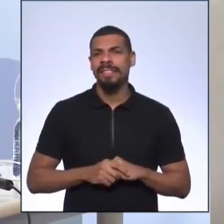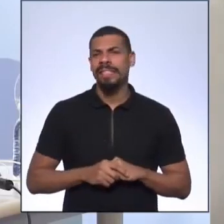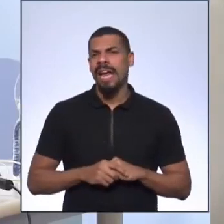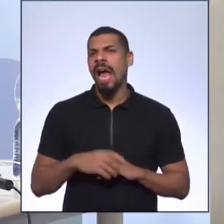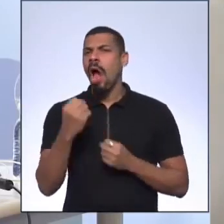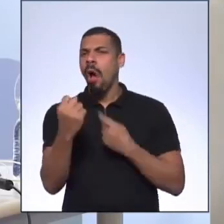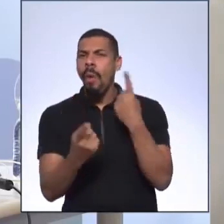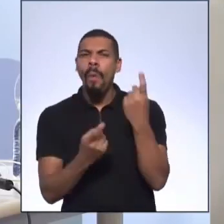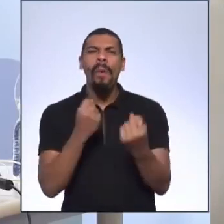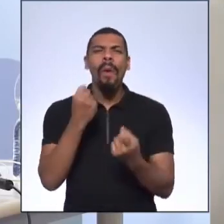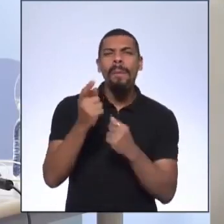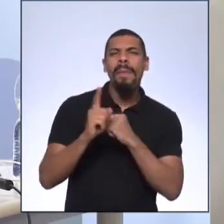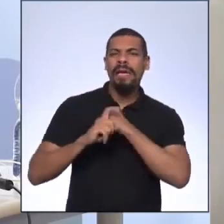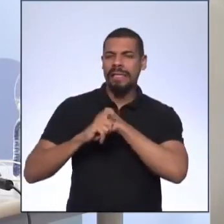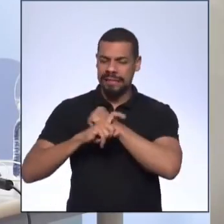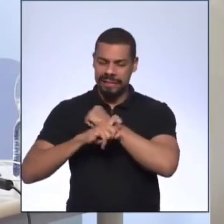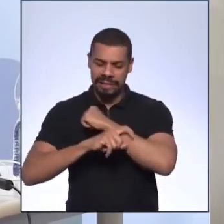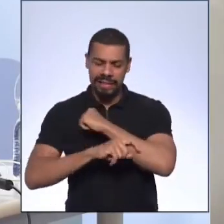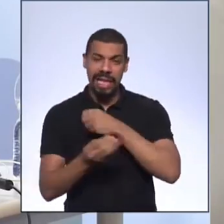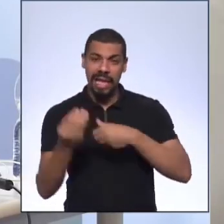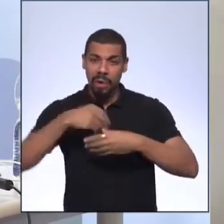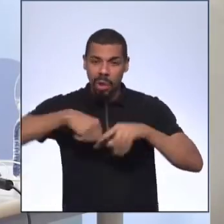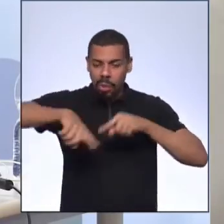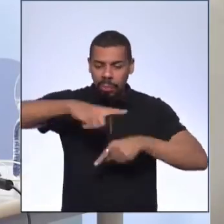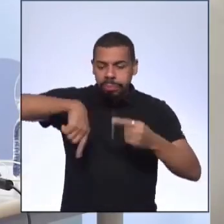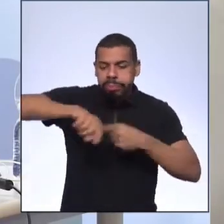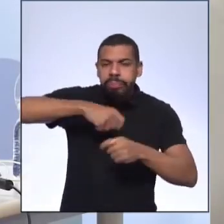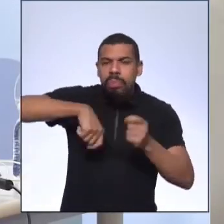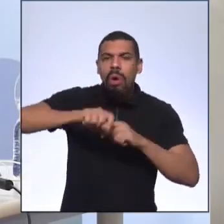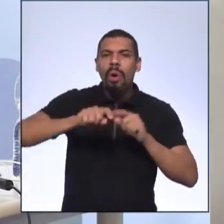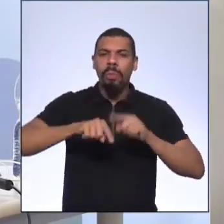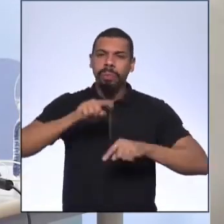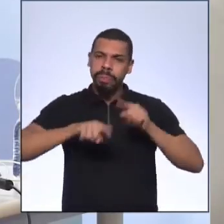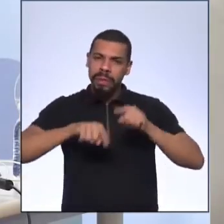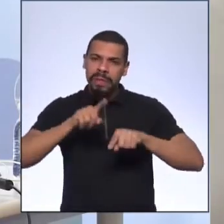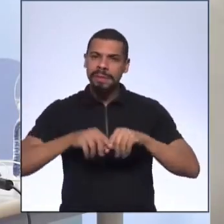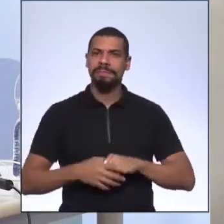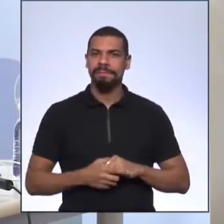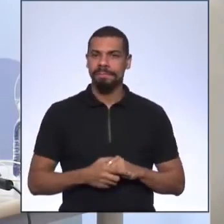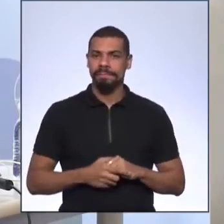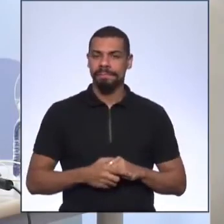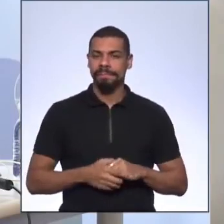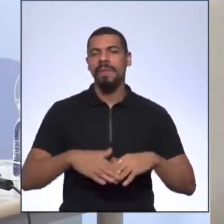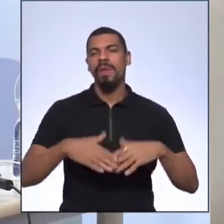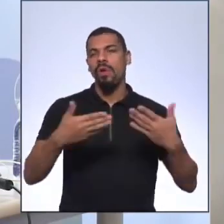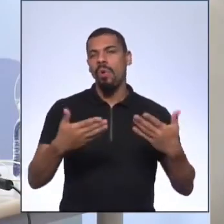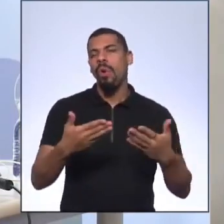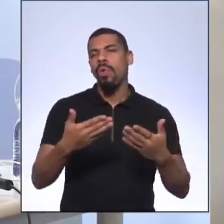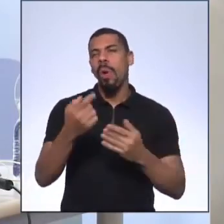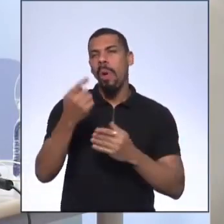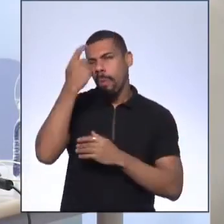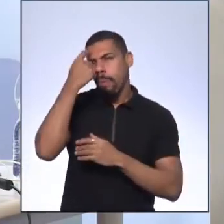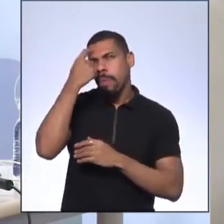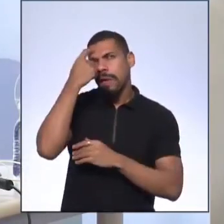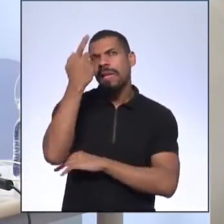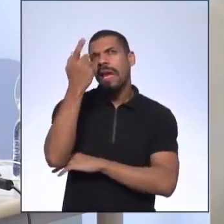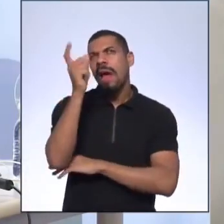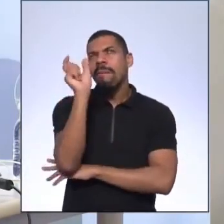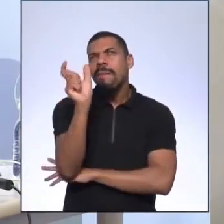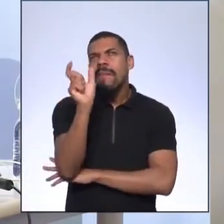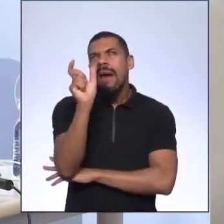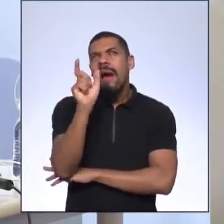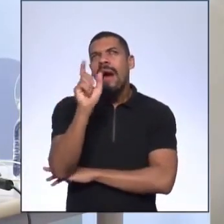de bactérias aí na sua produção, no seu preparo. Tá? Então, quando a gente pensa em